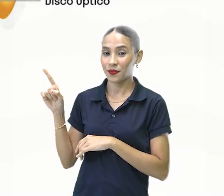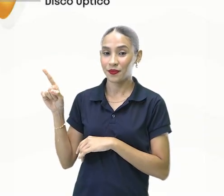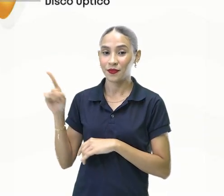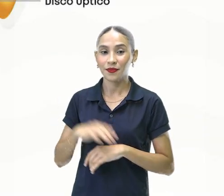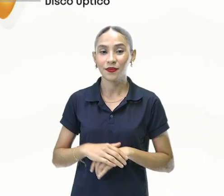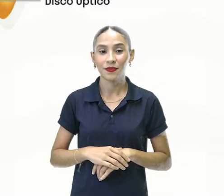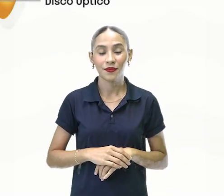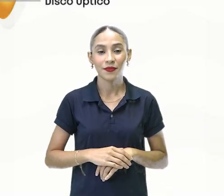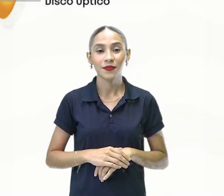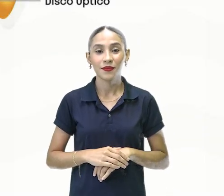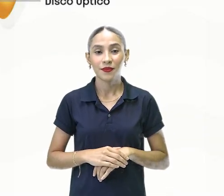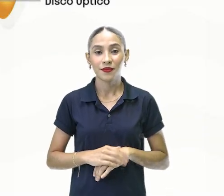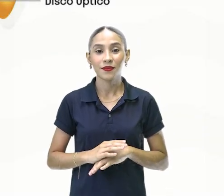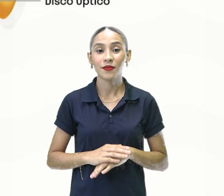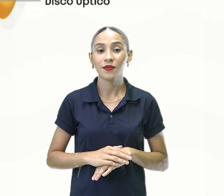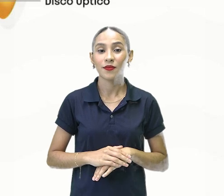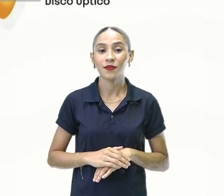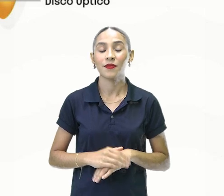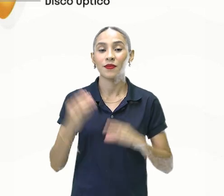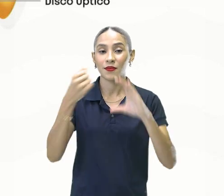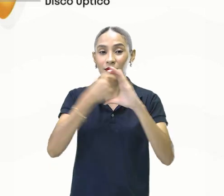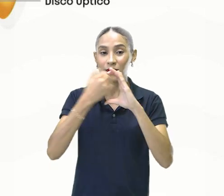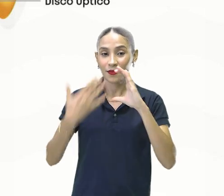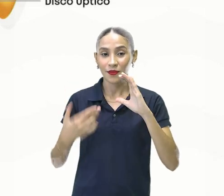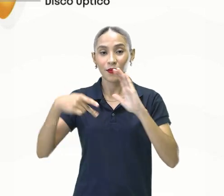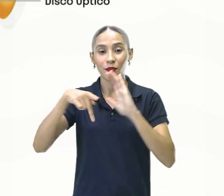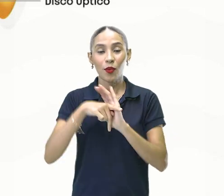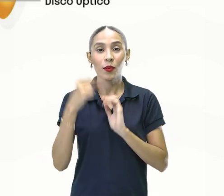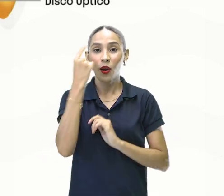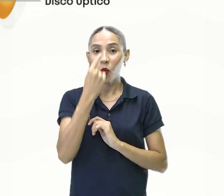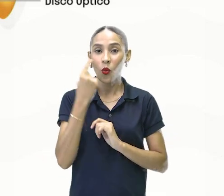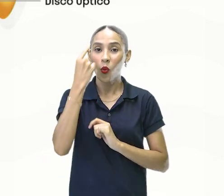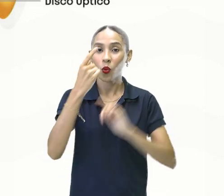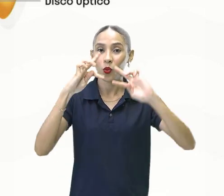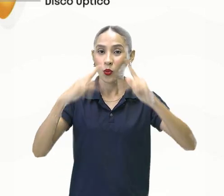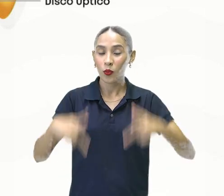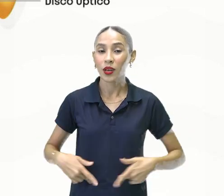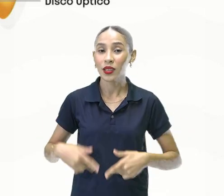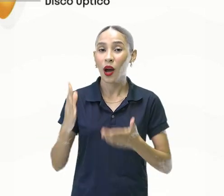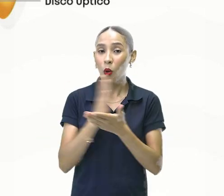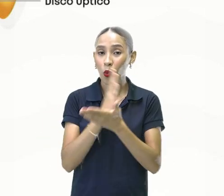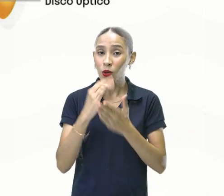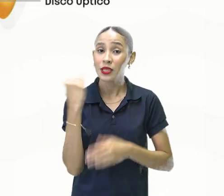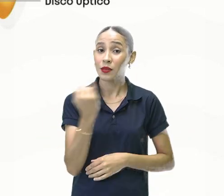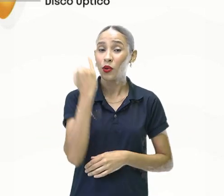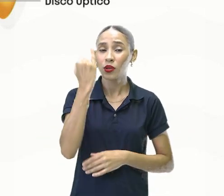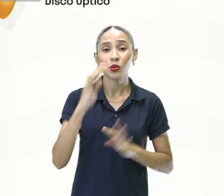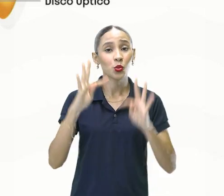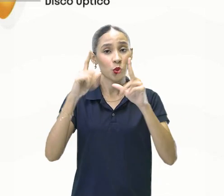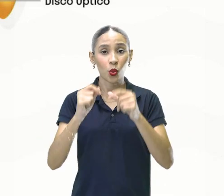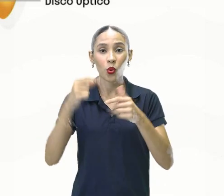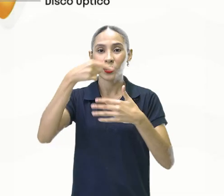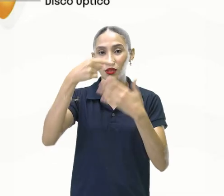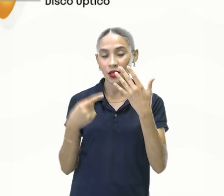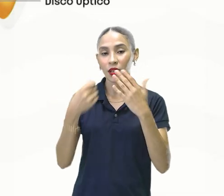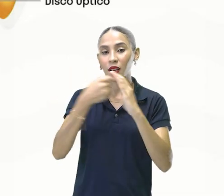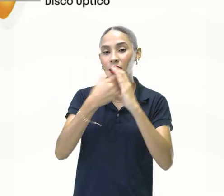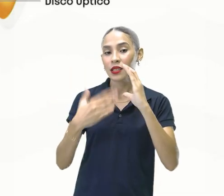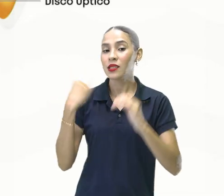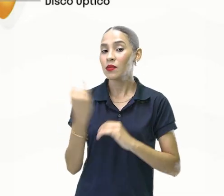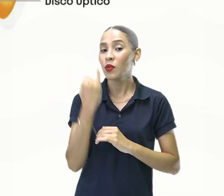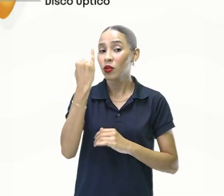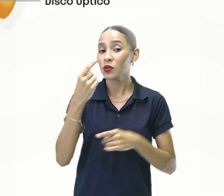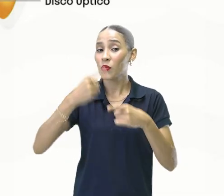olho humano com seus elementos principais, alguns deles são importantíssimos, todos são importantes, claro, porque